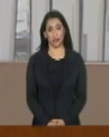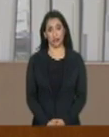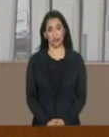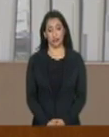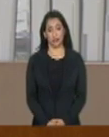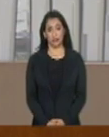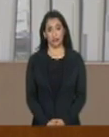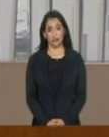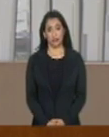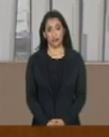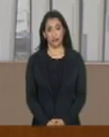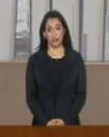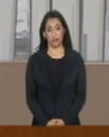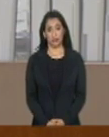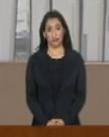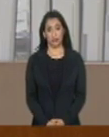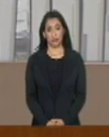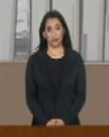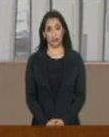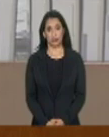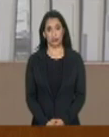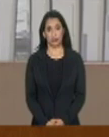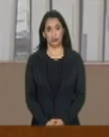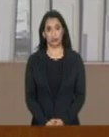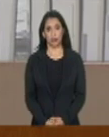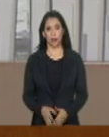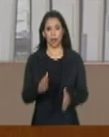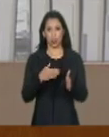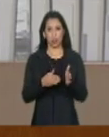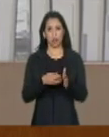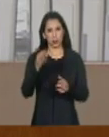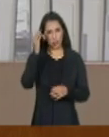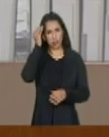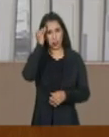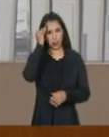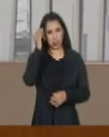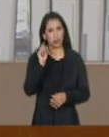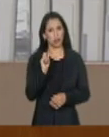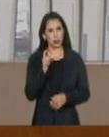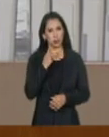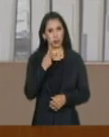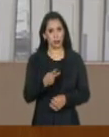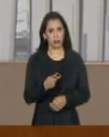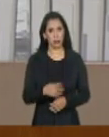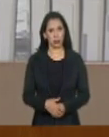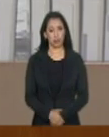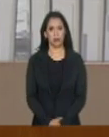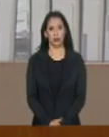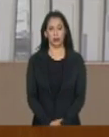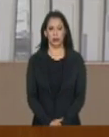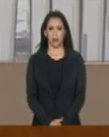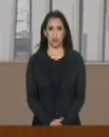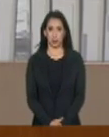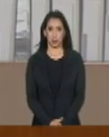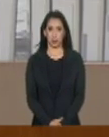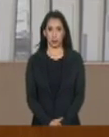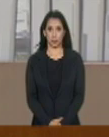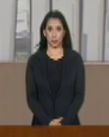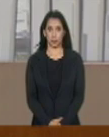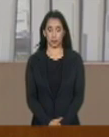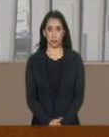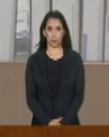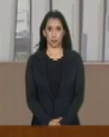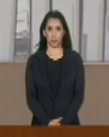Plenário discute possibilidade de prisão somente após o trânsito em julgado